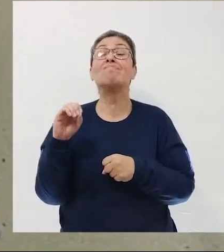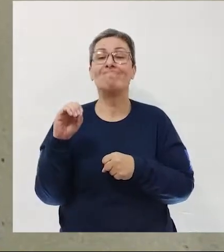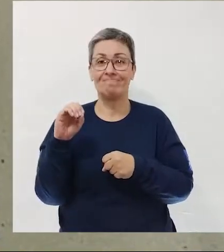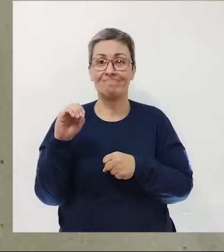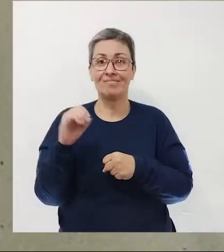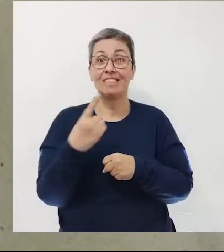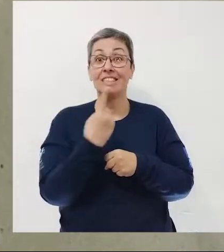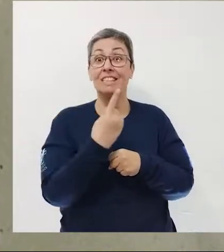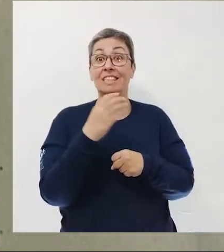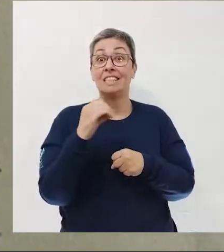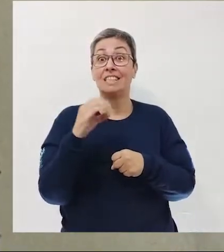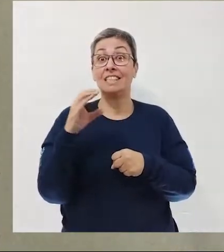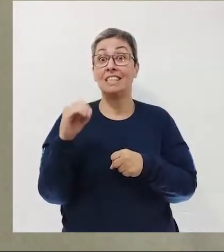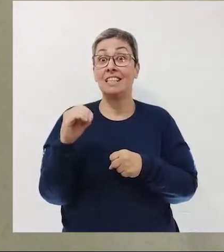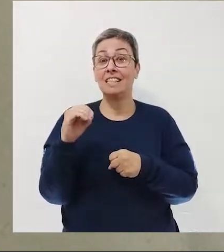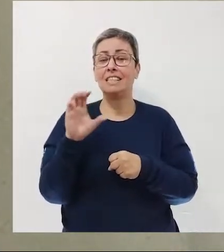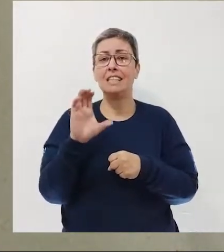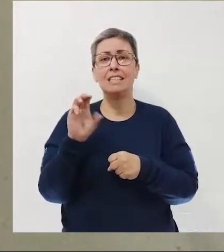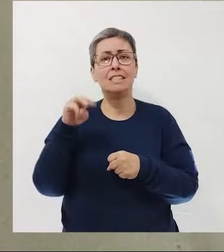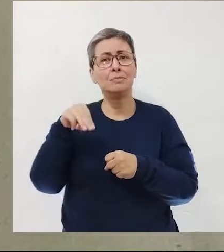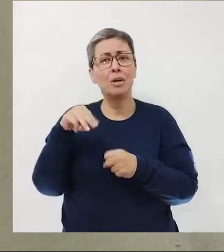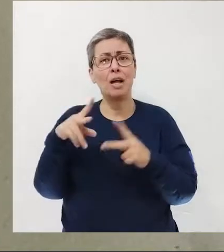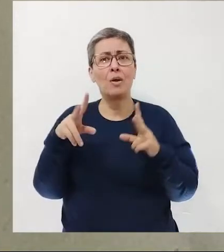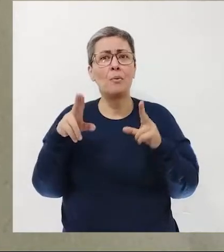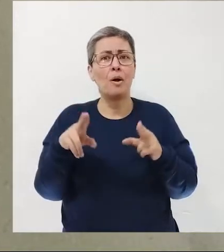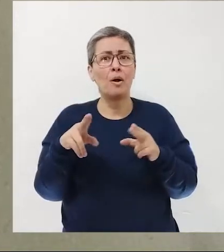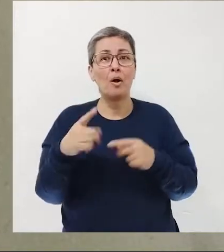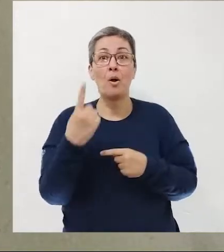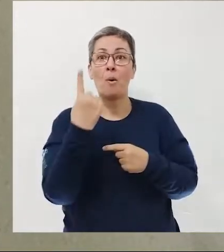100. 100 centímetros equivale a